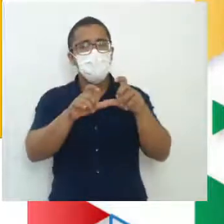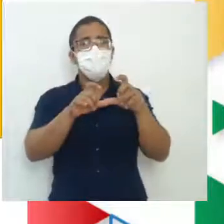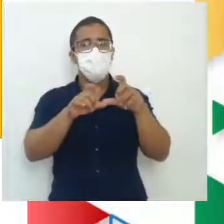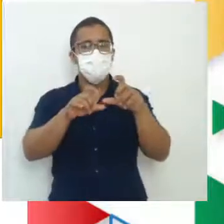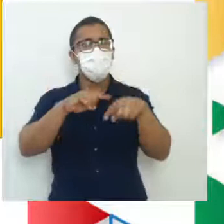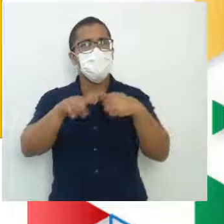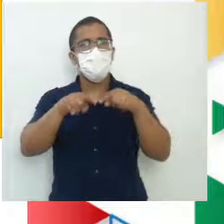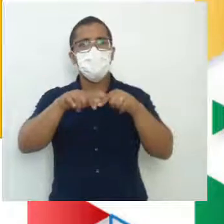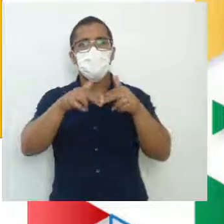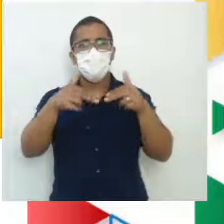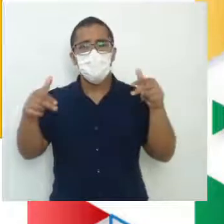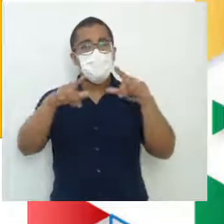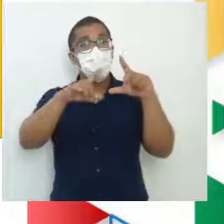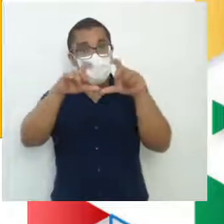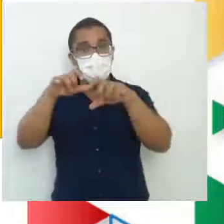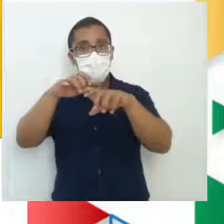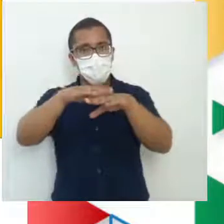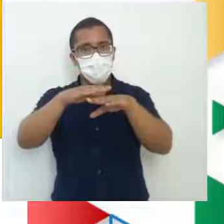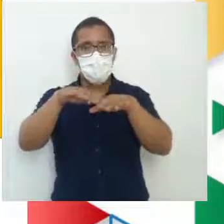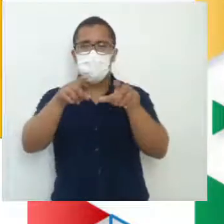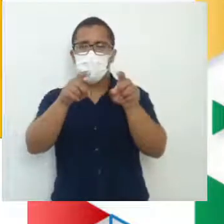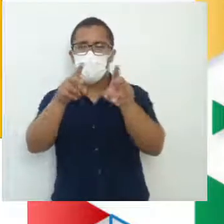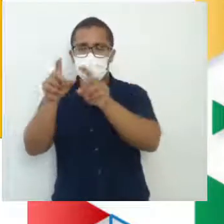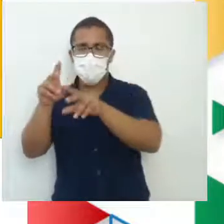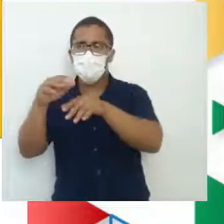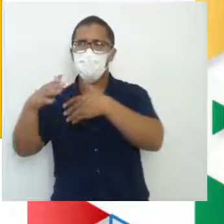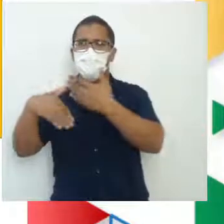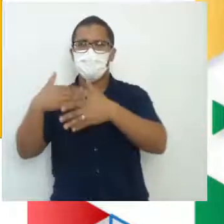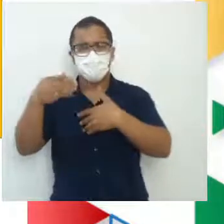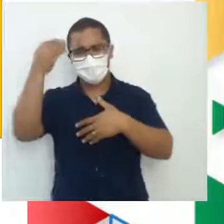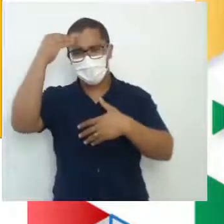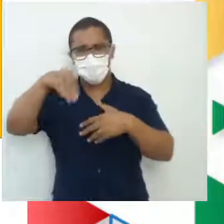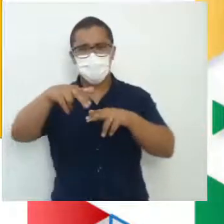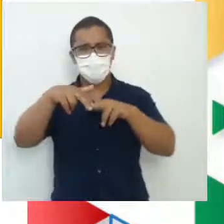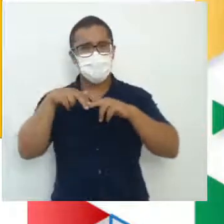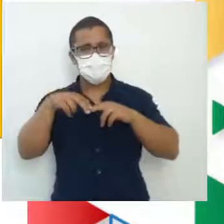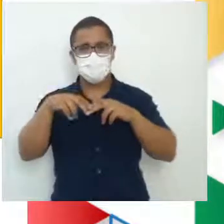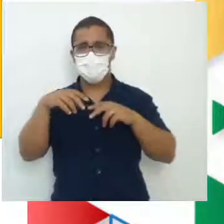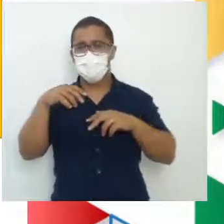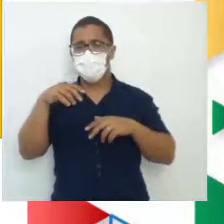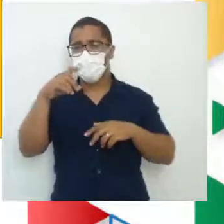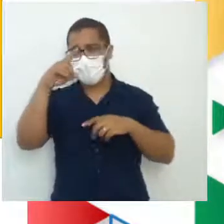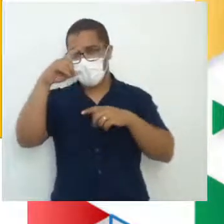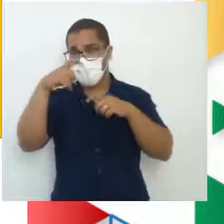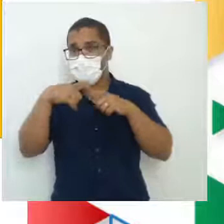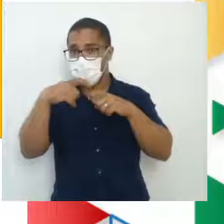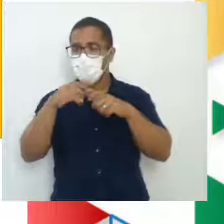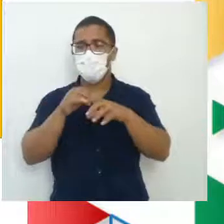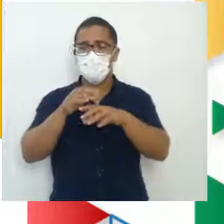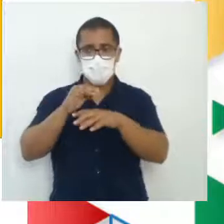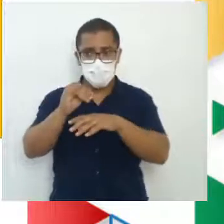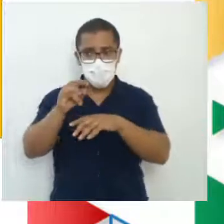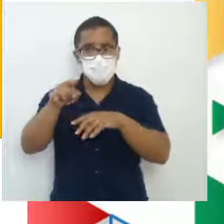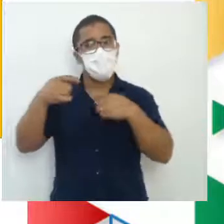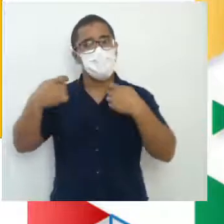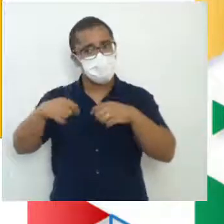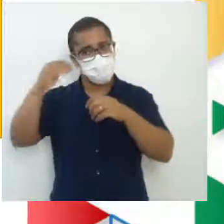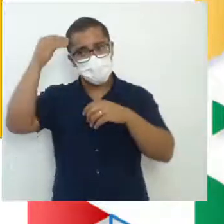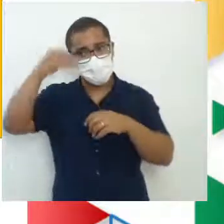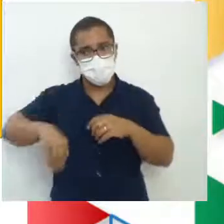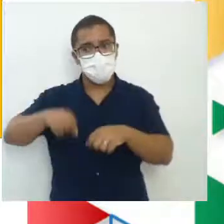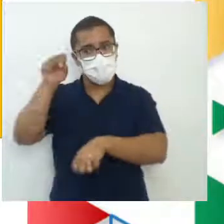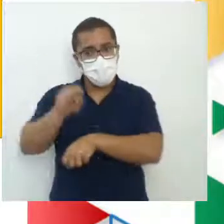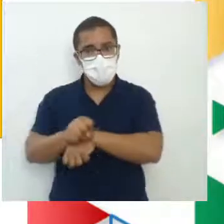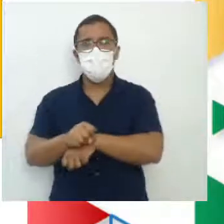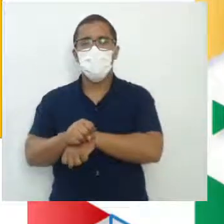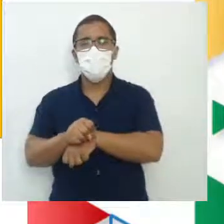vendendo material fotográfico, mas teve que desistir por recomendação médica. Com sua forte personalidade, ela não se